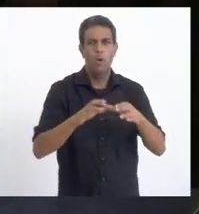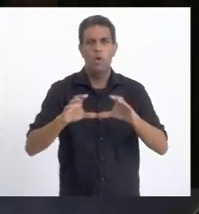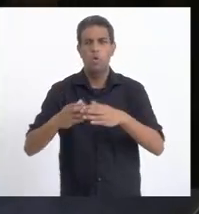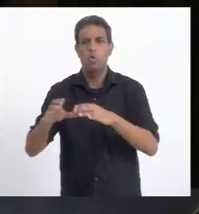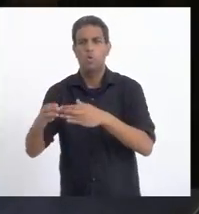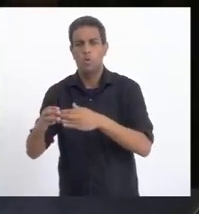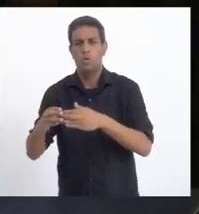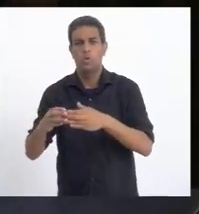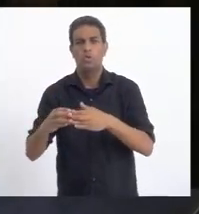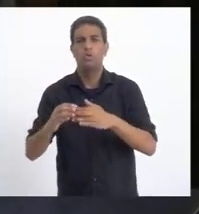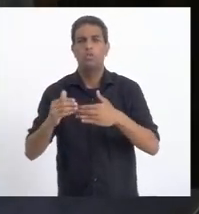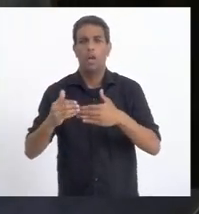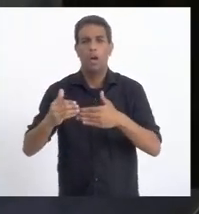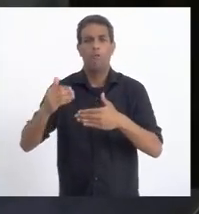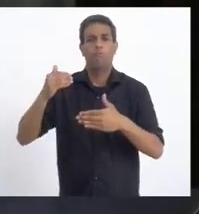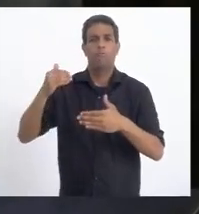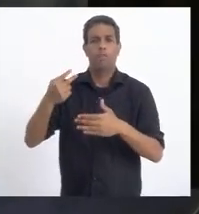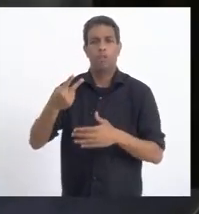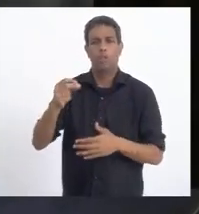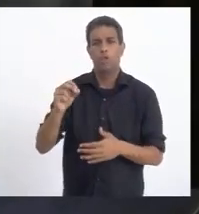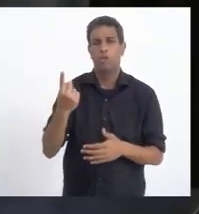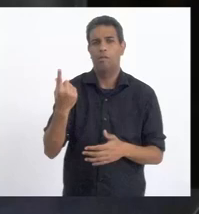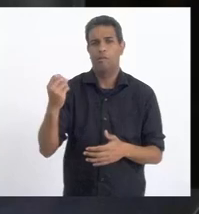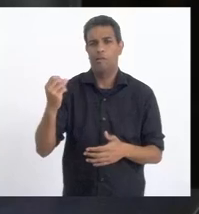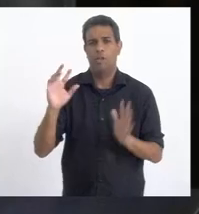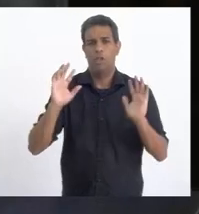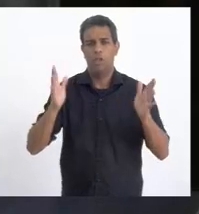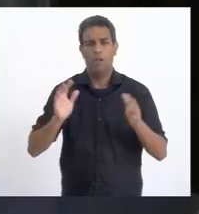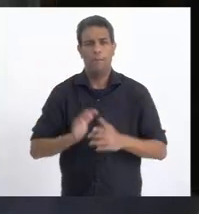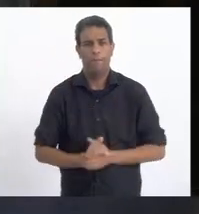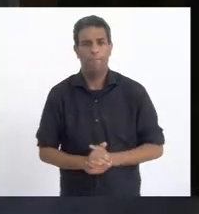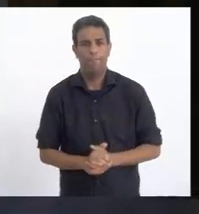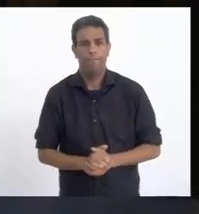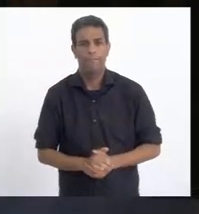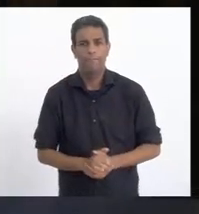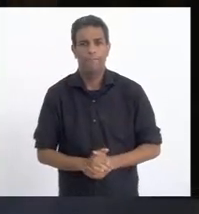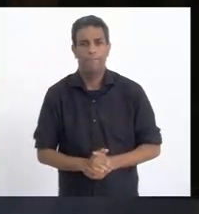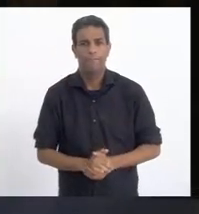desde 2019 que já em